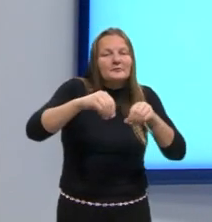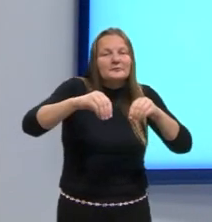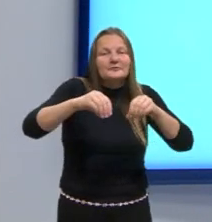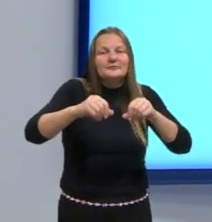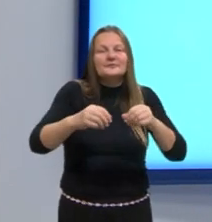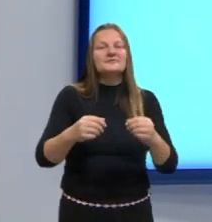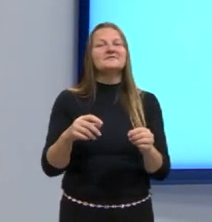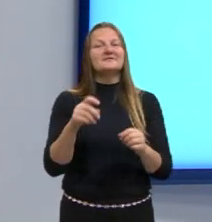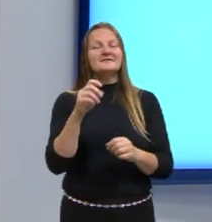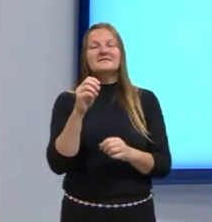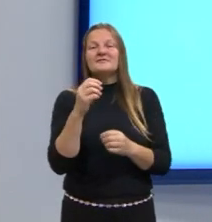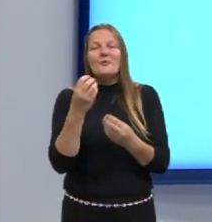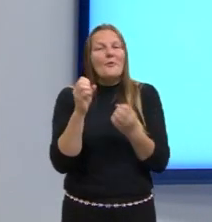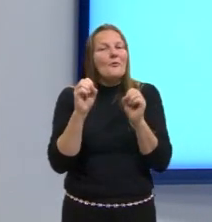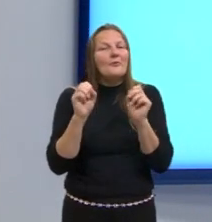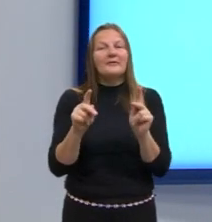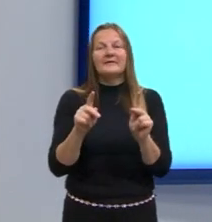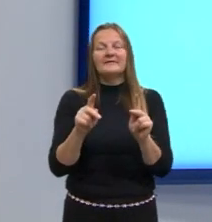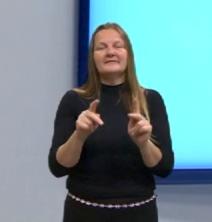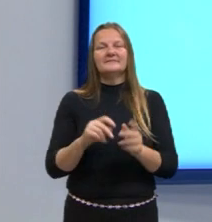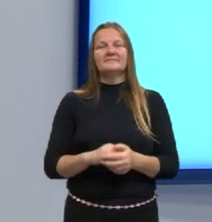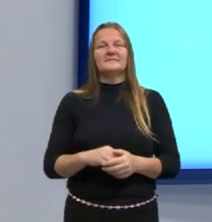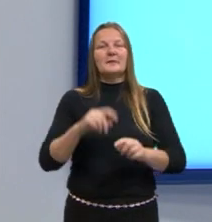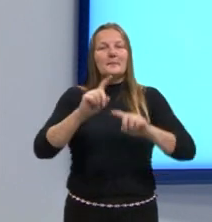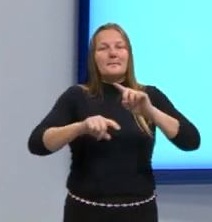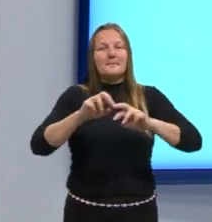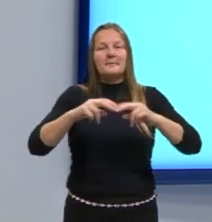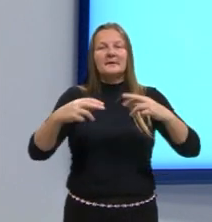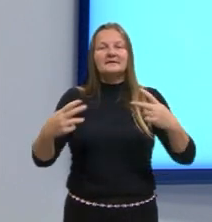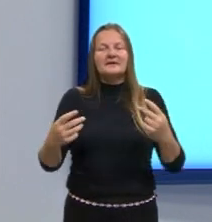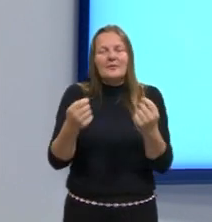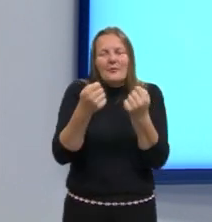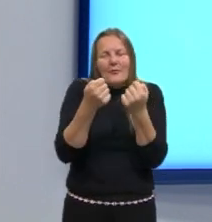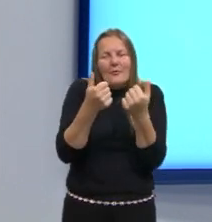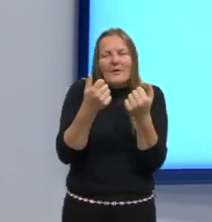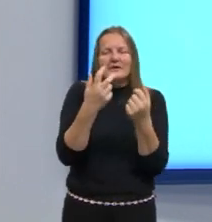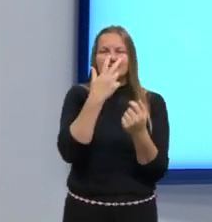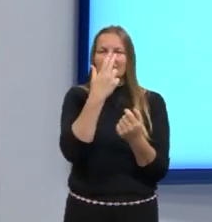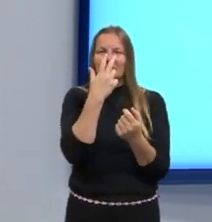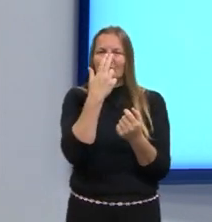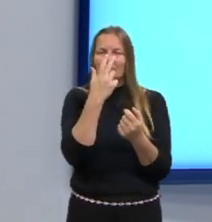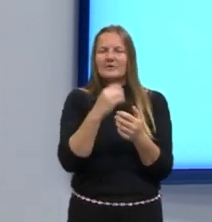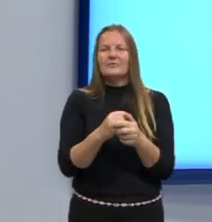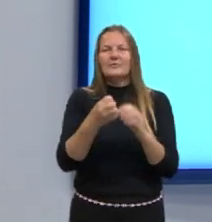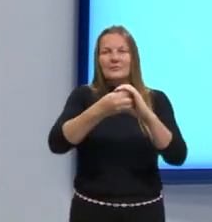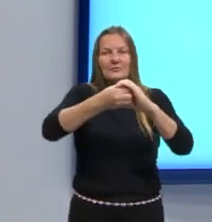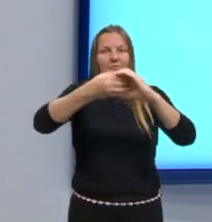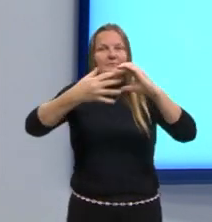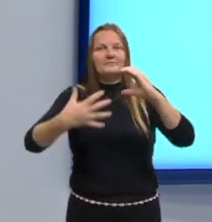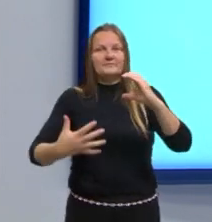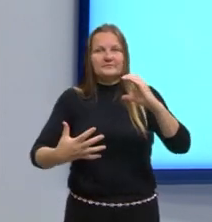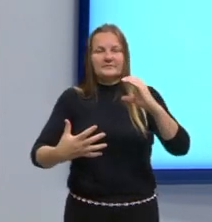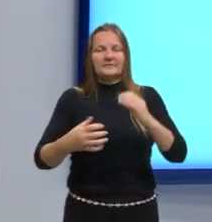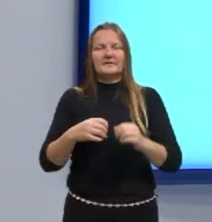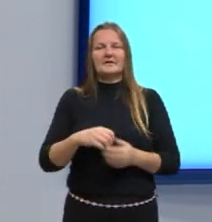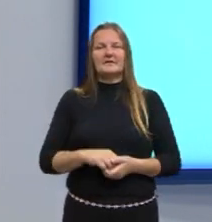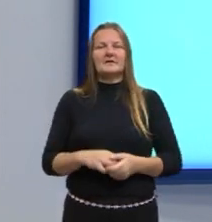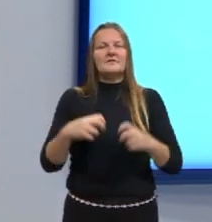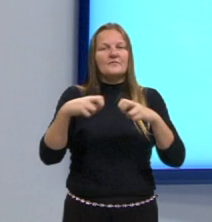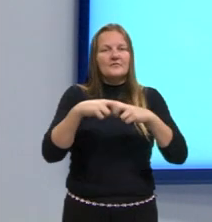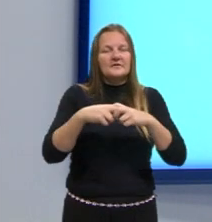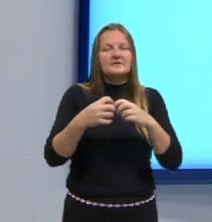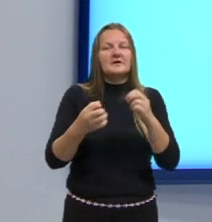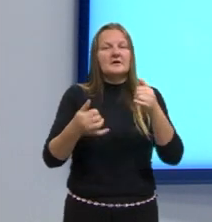os polímeros biodegradáveis eles são materiais parecidos né que tem as características propriedades físicas